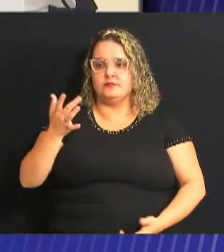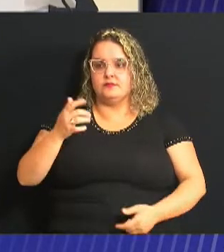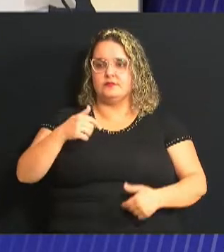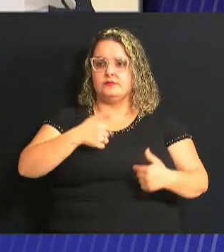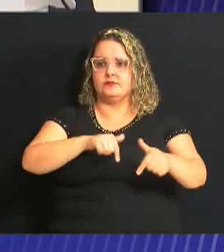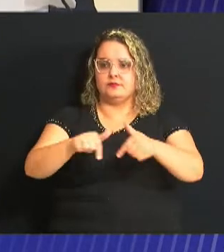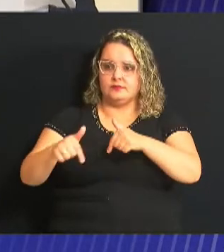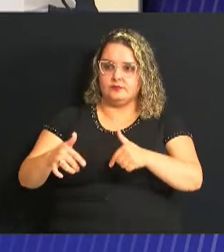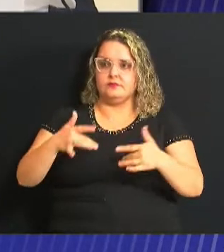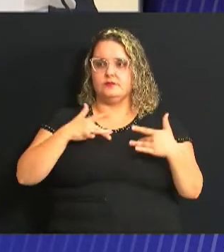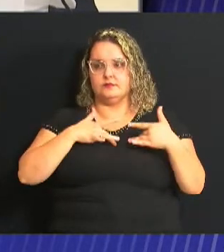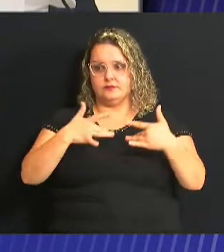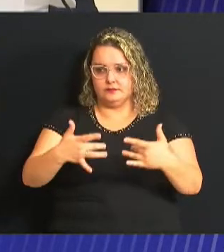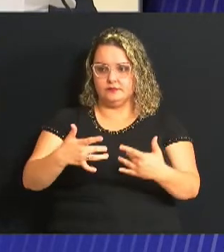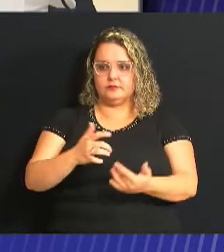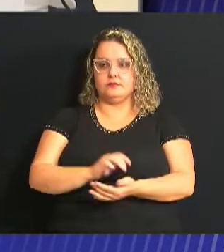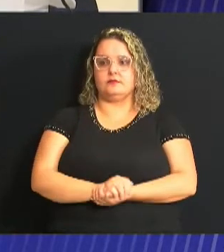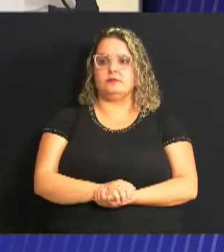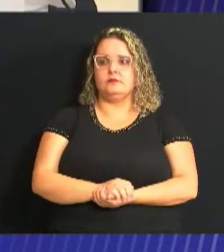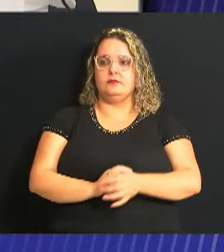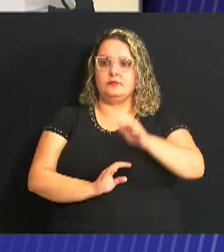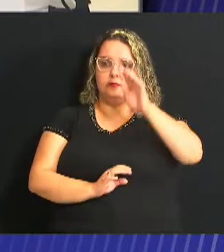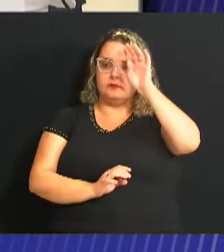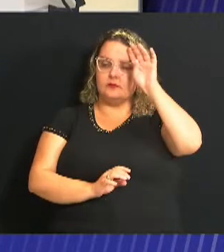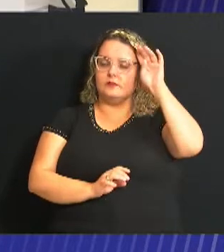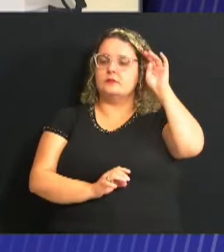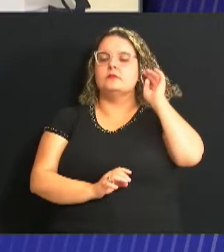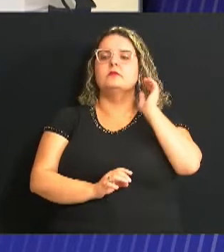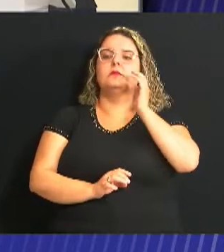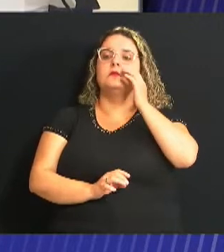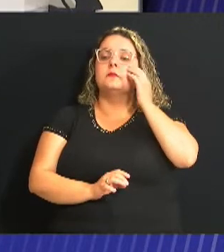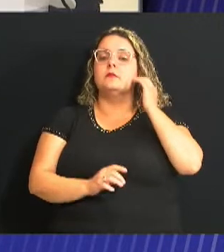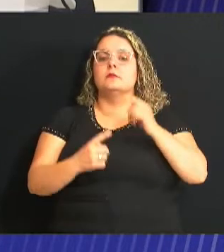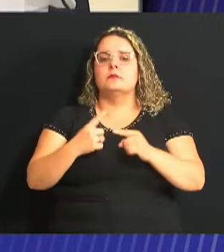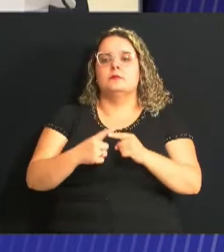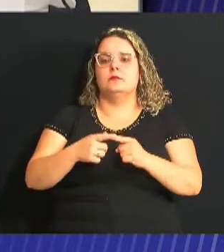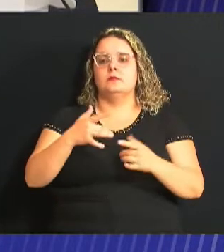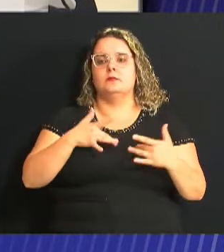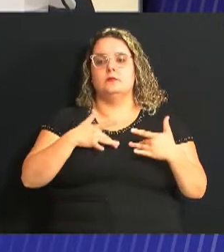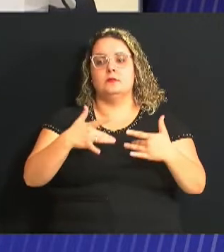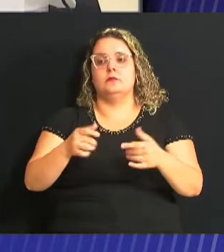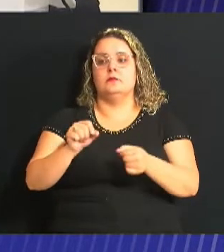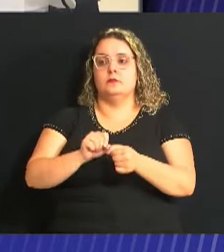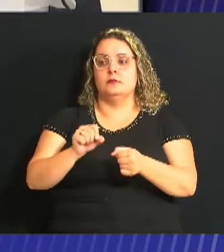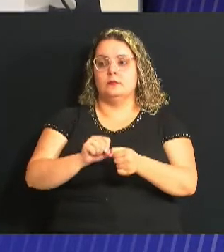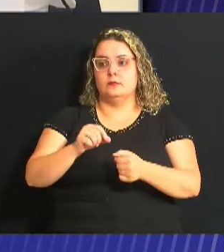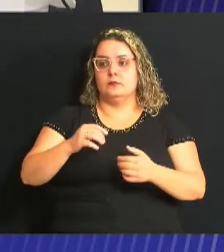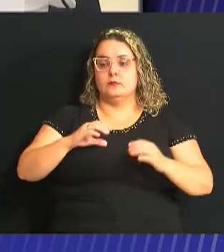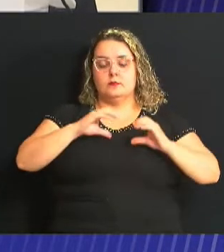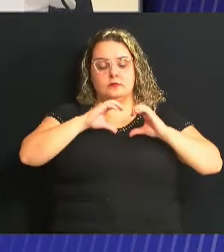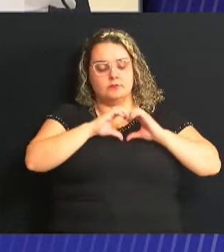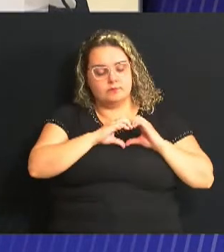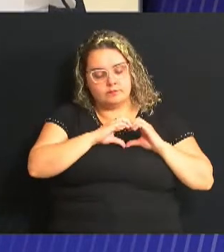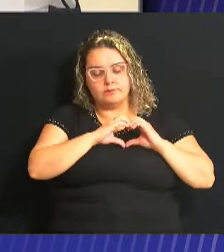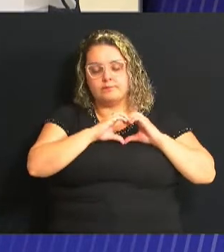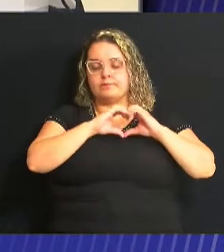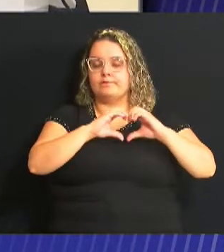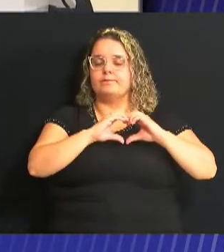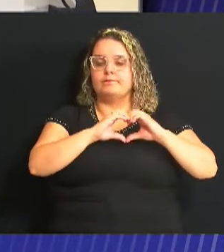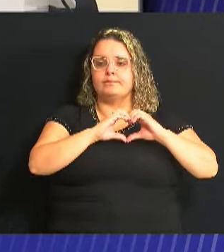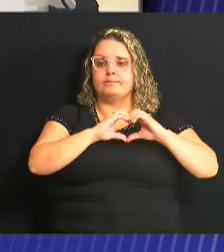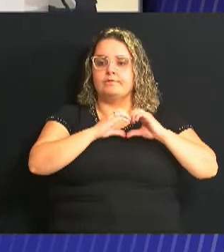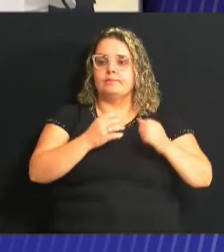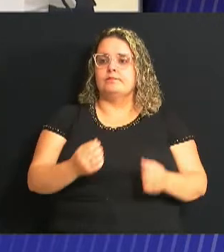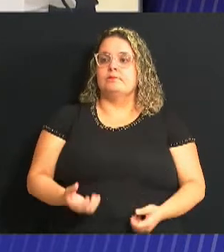trabalha voluntariamente. Porque o voluntário, ele faz isso com o coração, ele faz isso sem